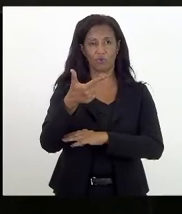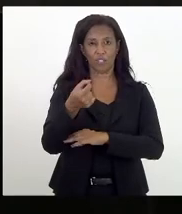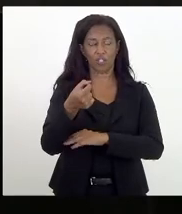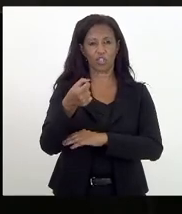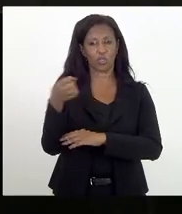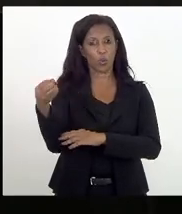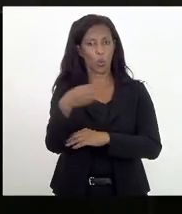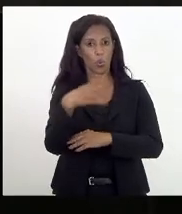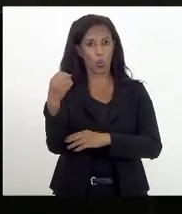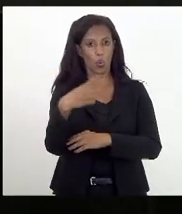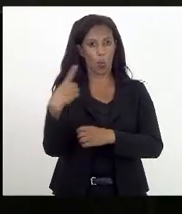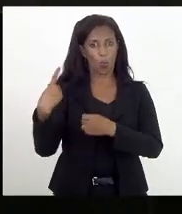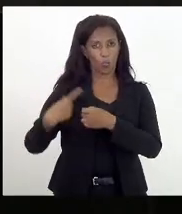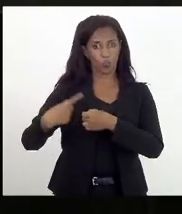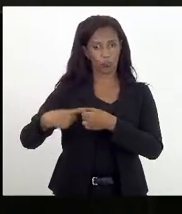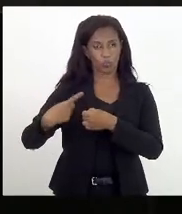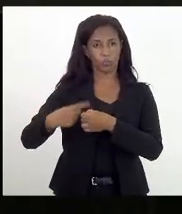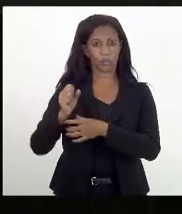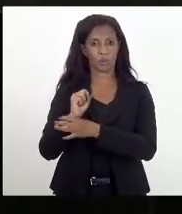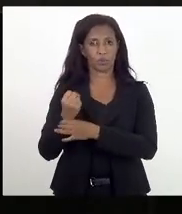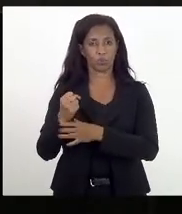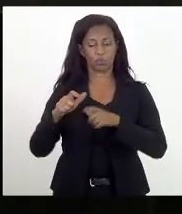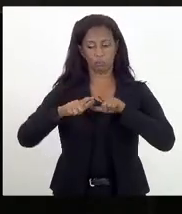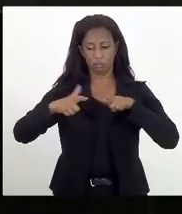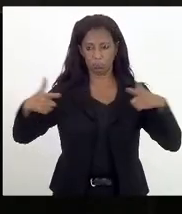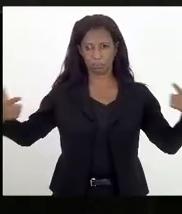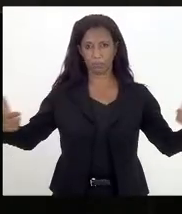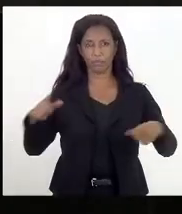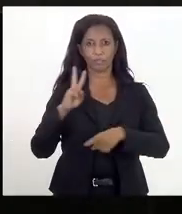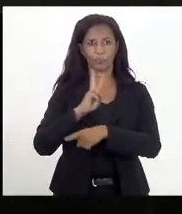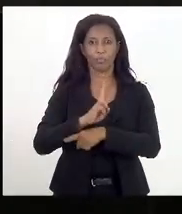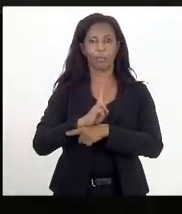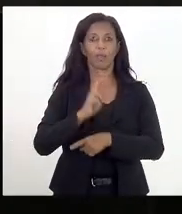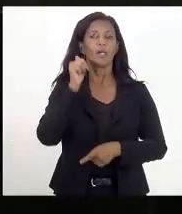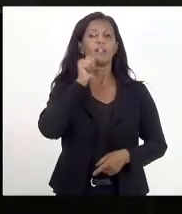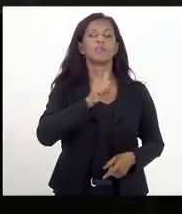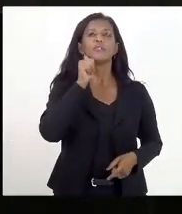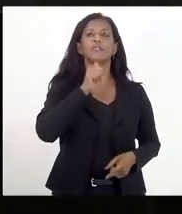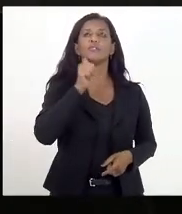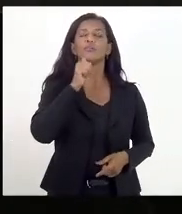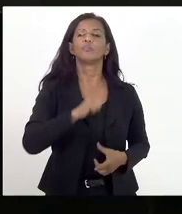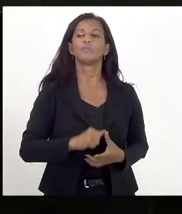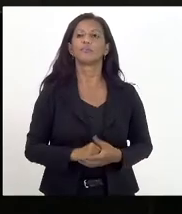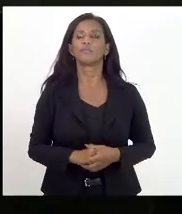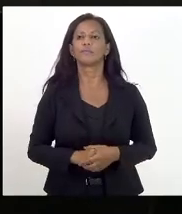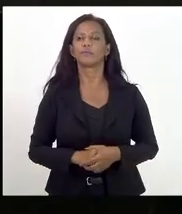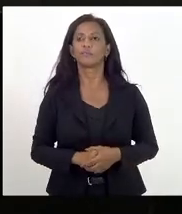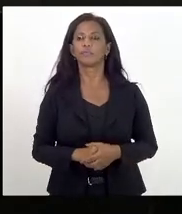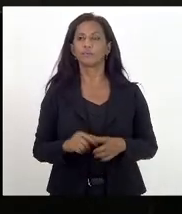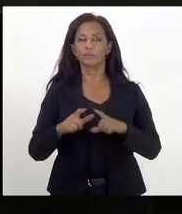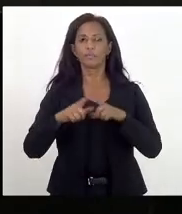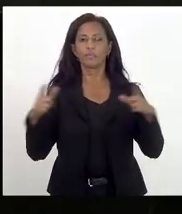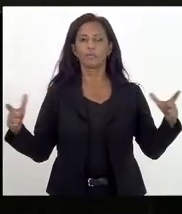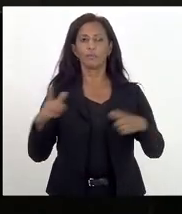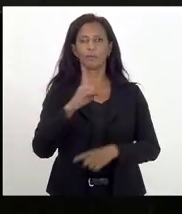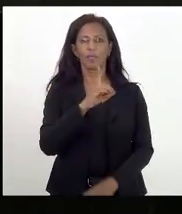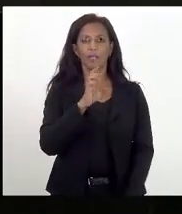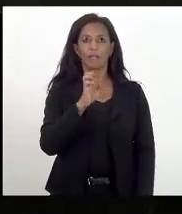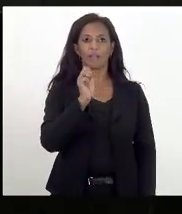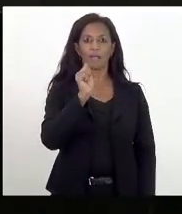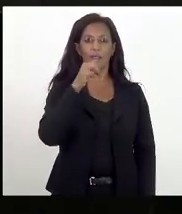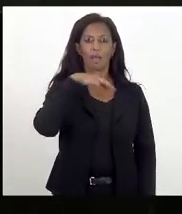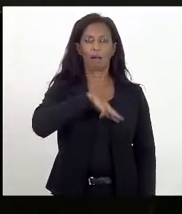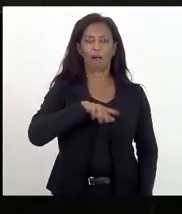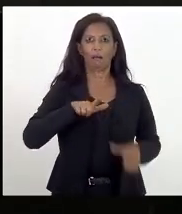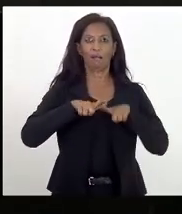bairros beneficiados exposição de segurança presente proteção às mulheres deputada Renata ampliação das deams